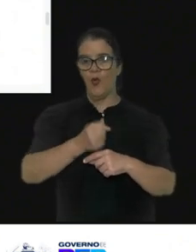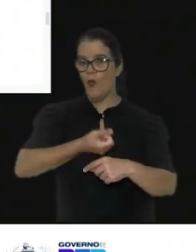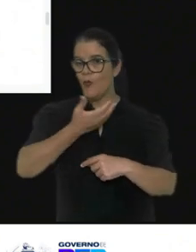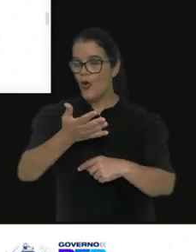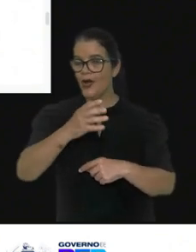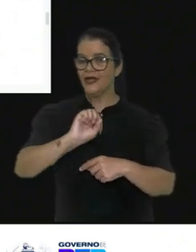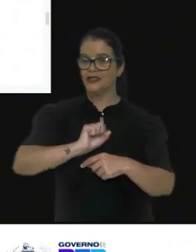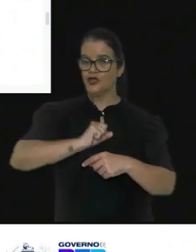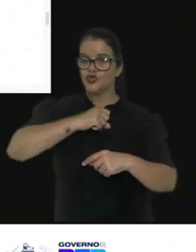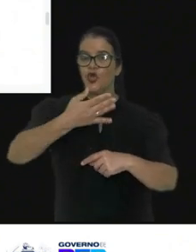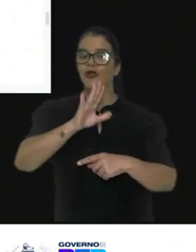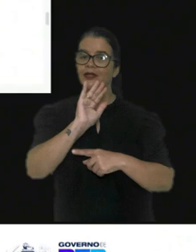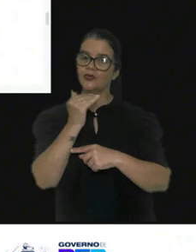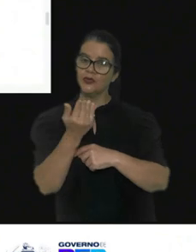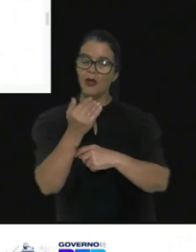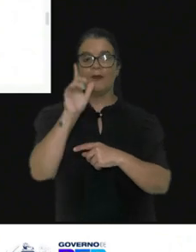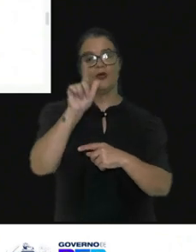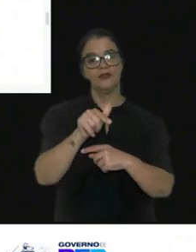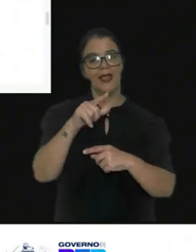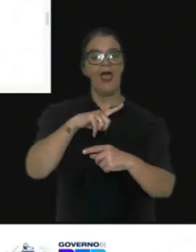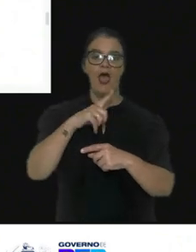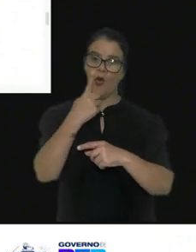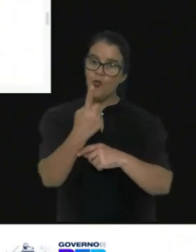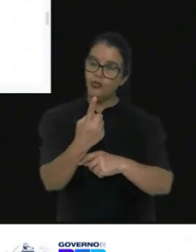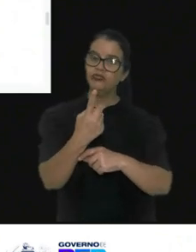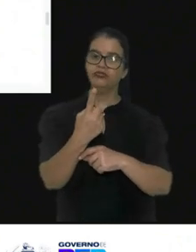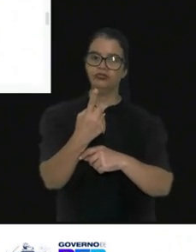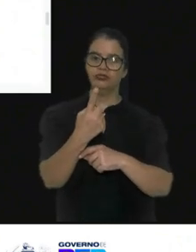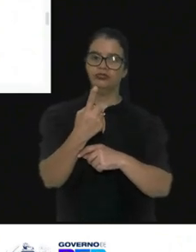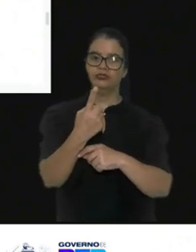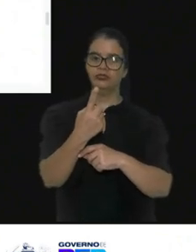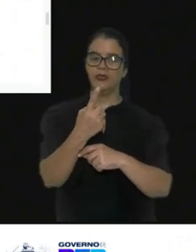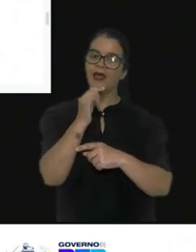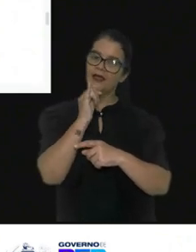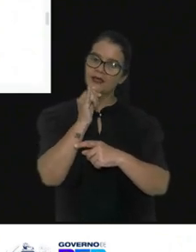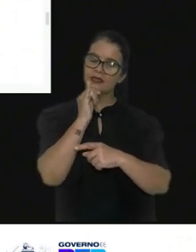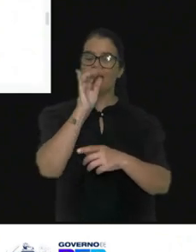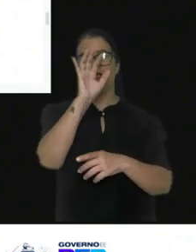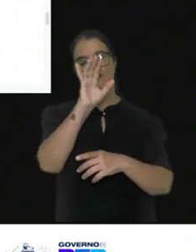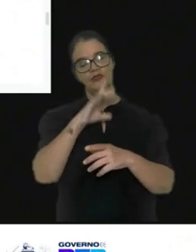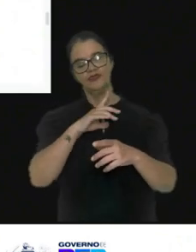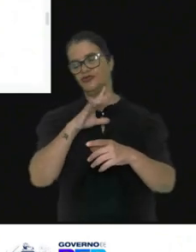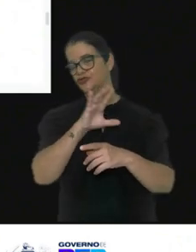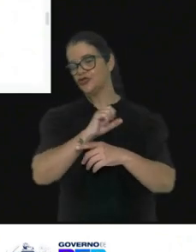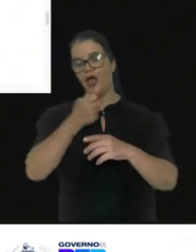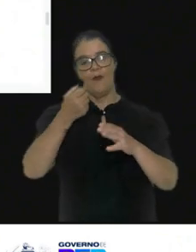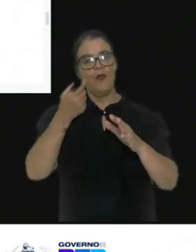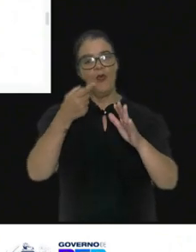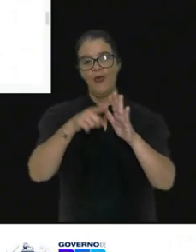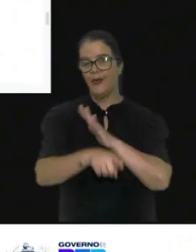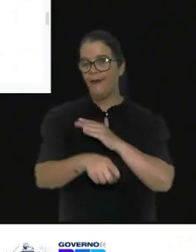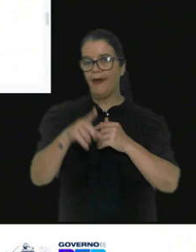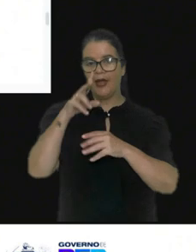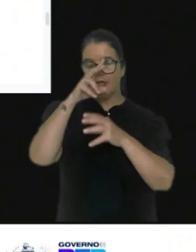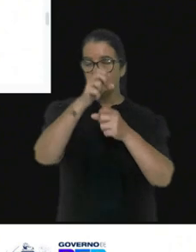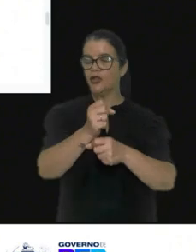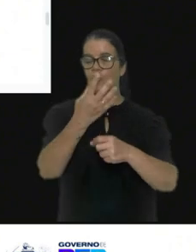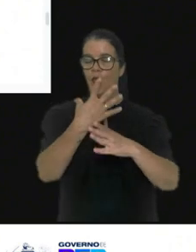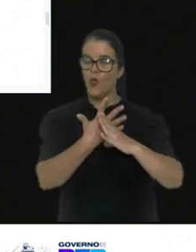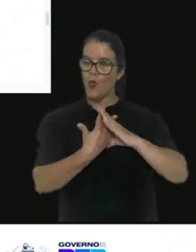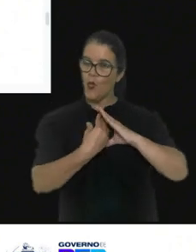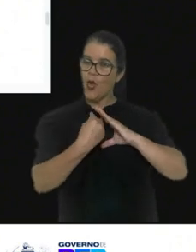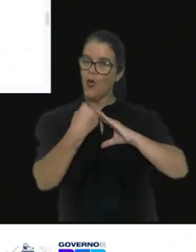idealizavam o amor o poema soneto da morte é um desses é um desses exemplos de amor